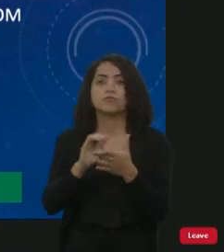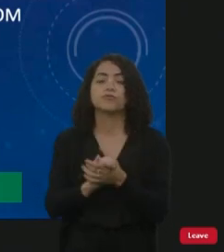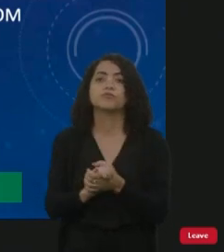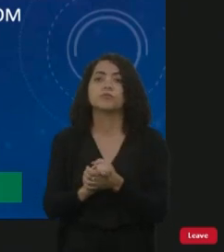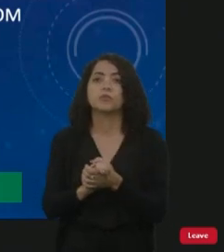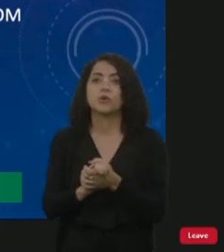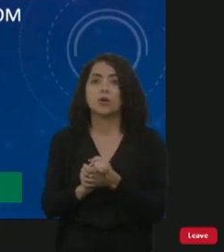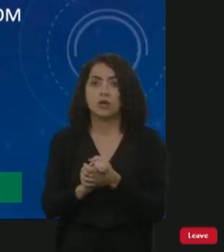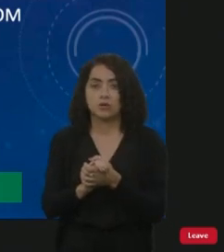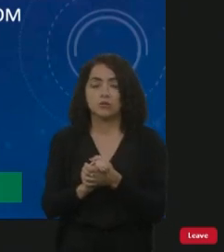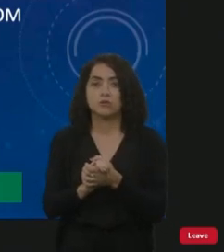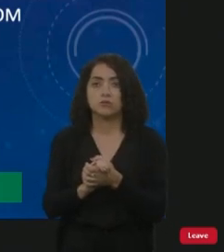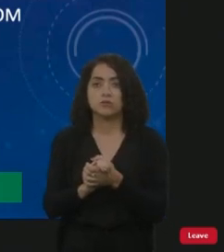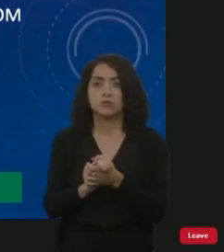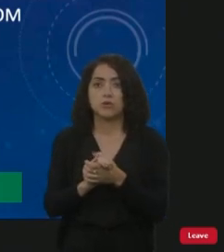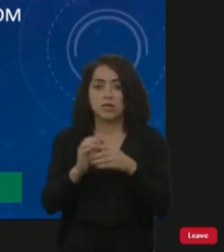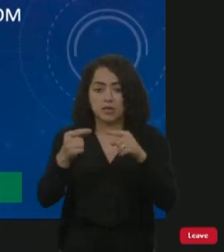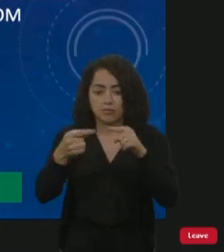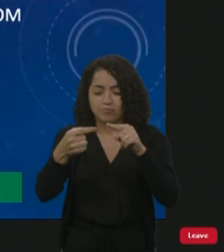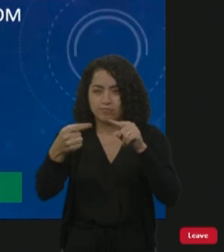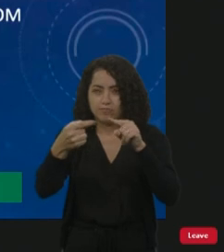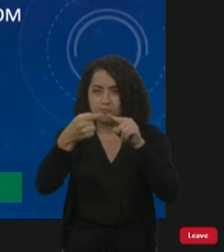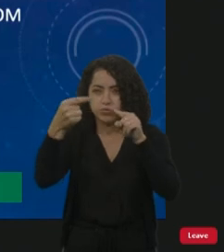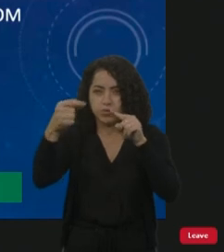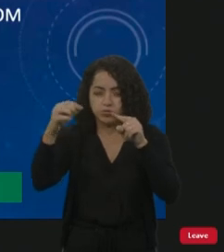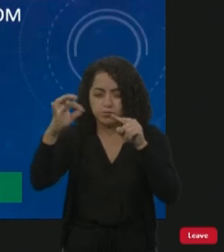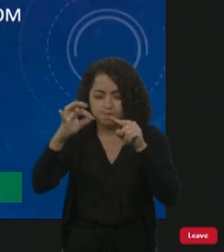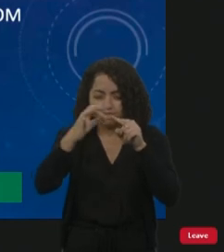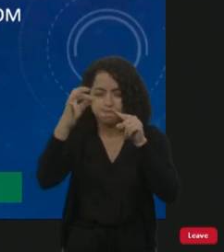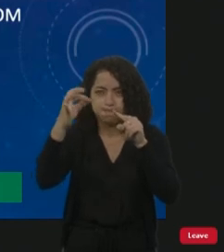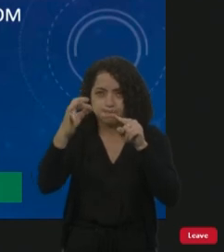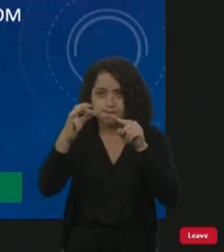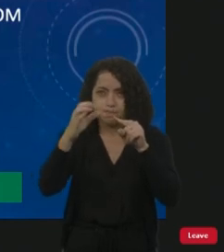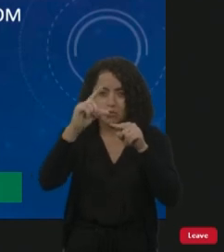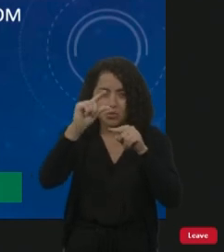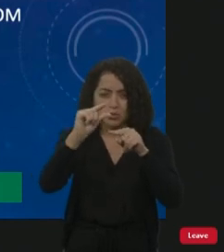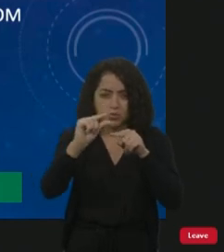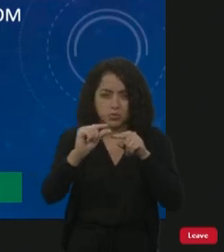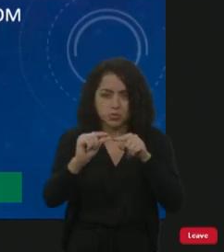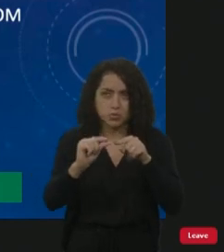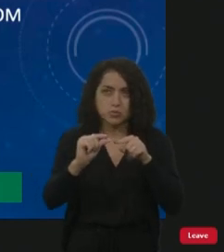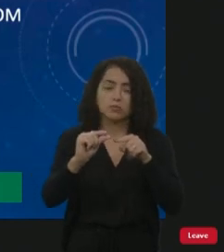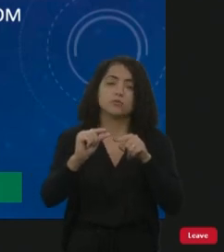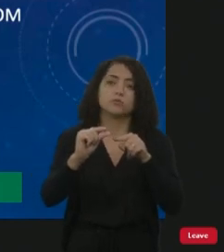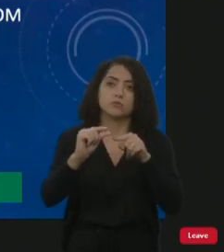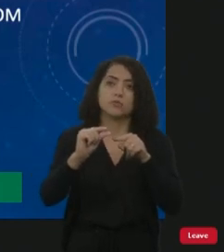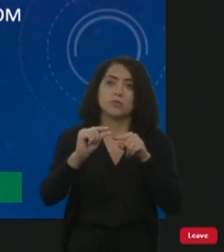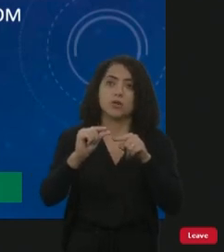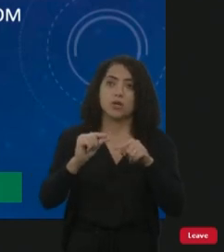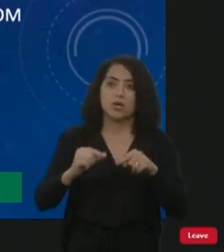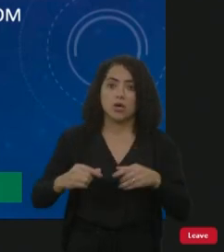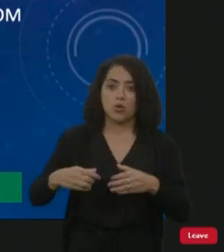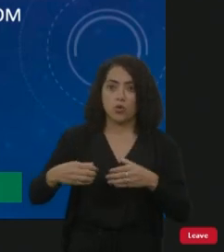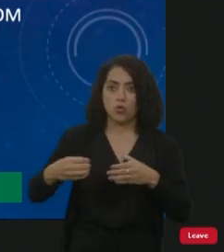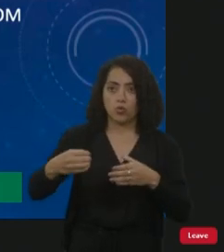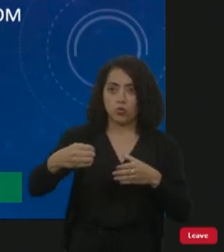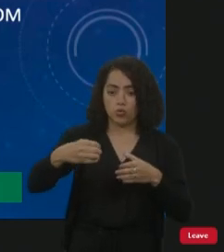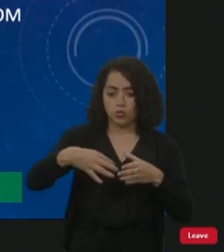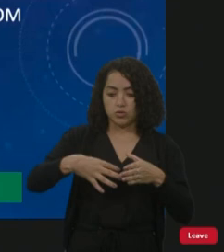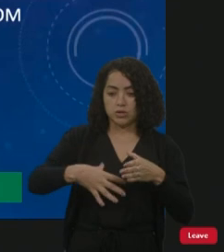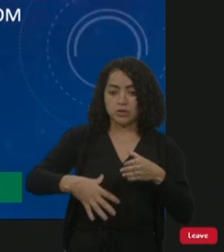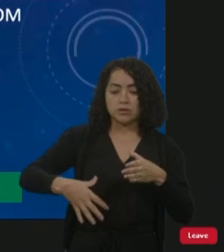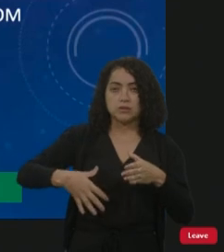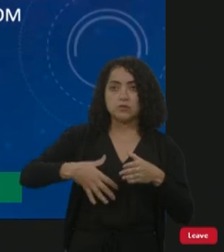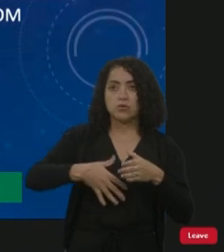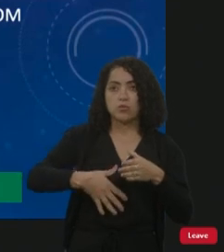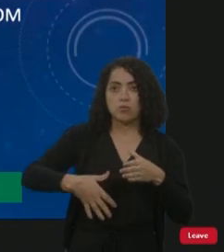glicemia de ponta de dedo, né, baixíssima. Ultrassom de abdômen já mostrava que o fígado estava um